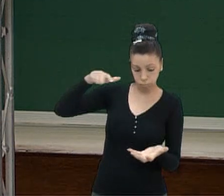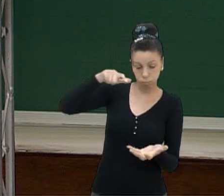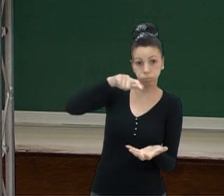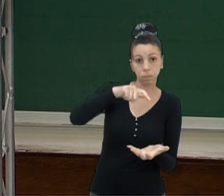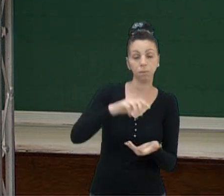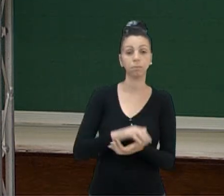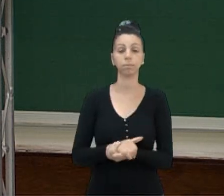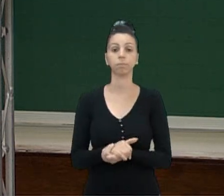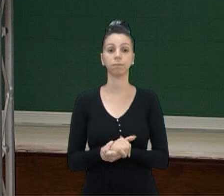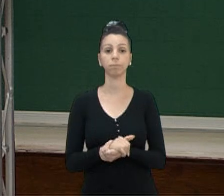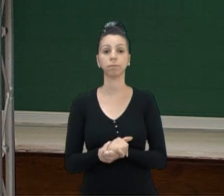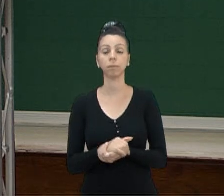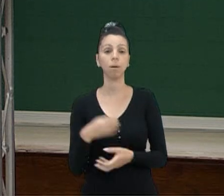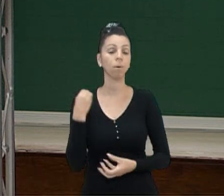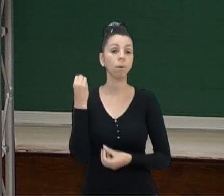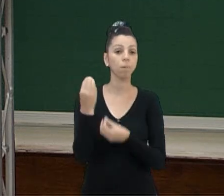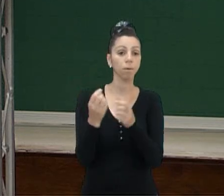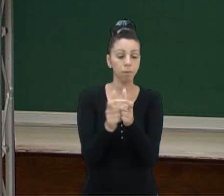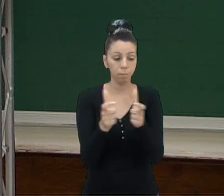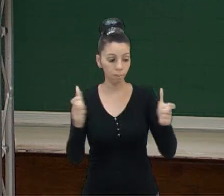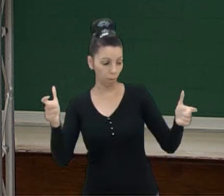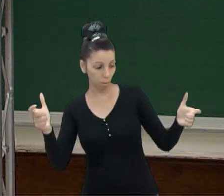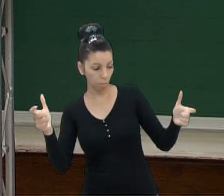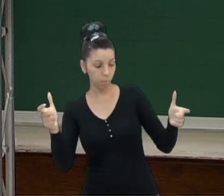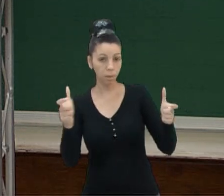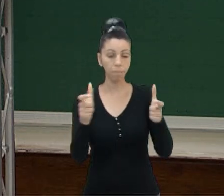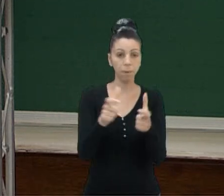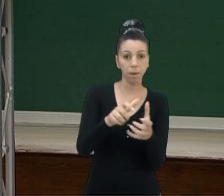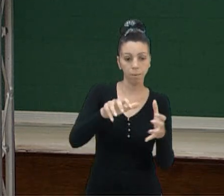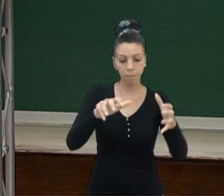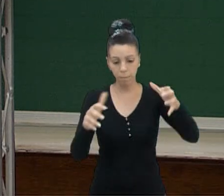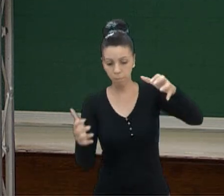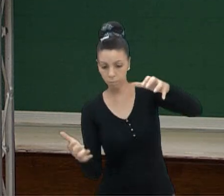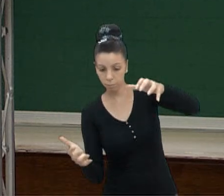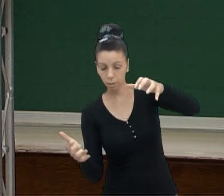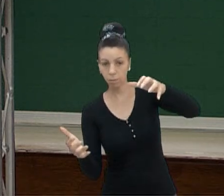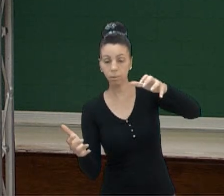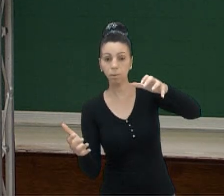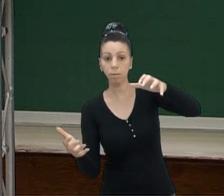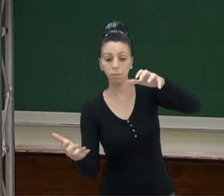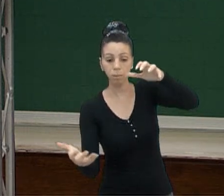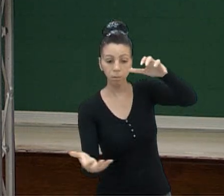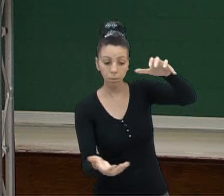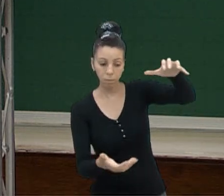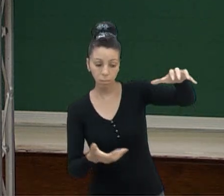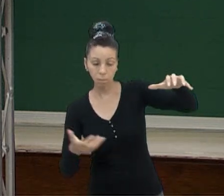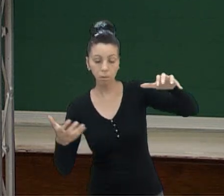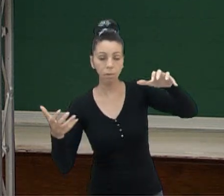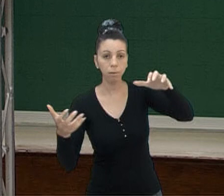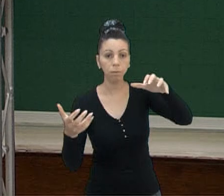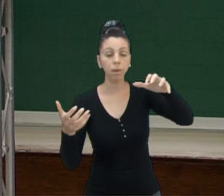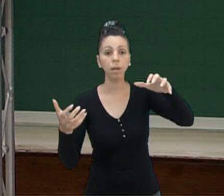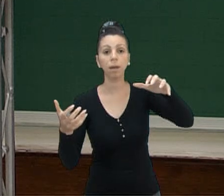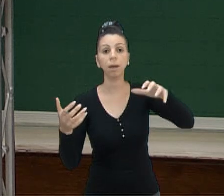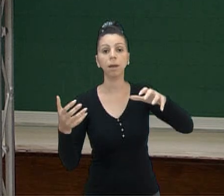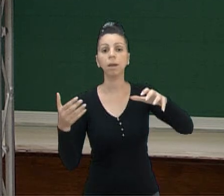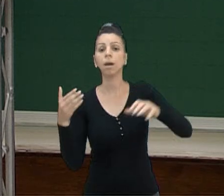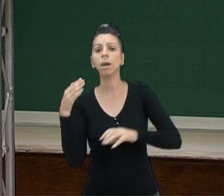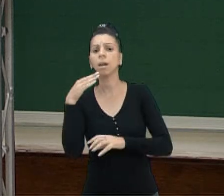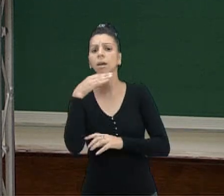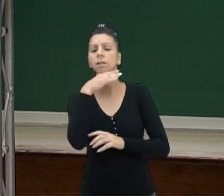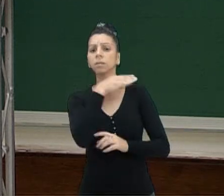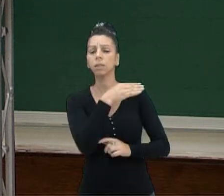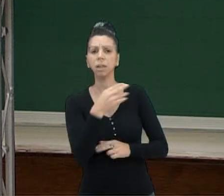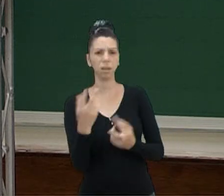partes, pela sua forma, pelo seu tamanho, pelos movimentos que a Terra realiza, ela não é aquecida igual, né? E